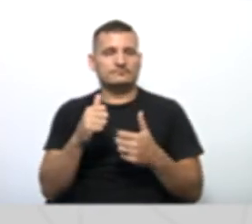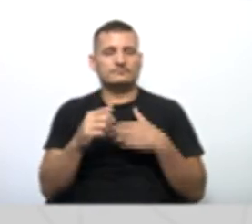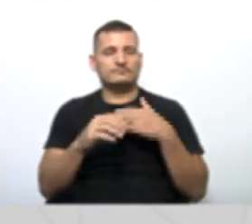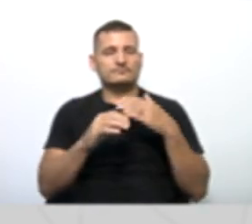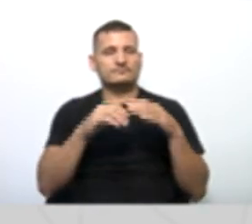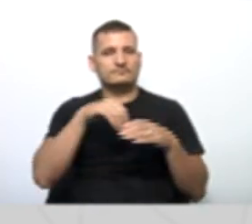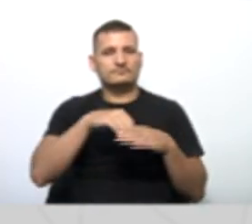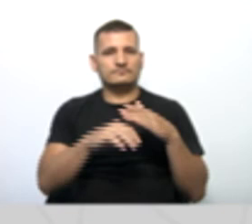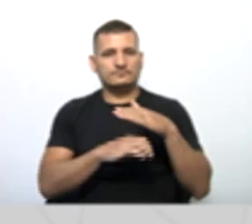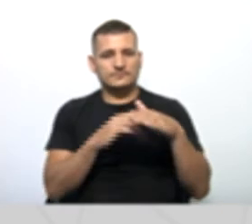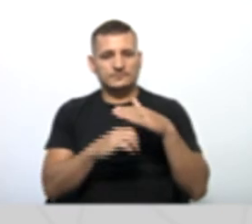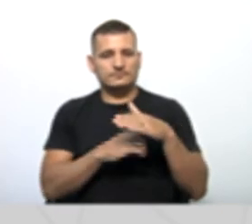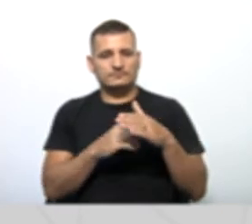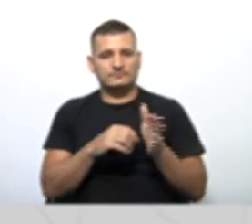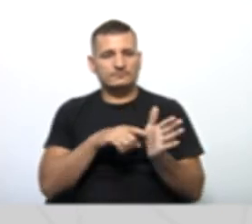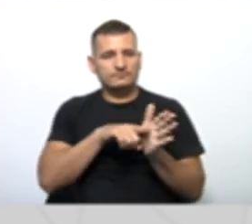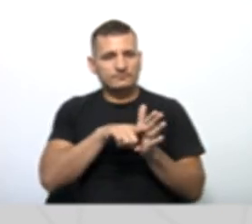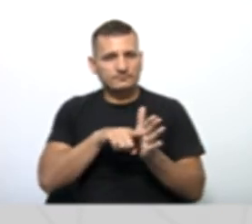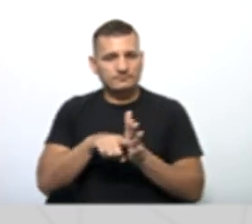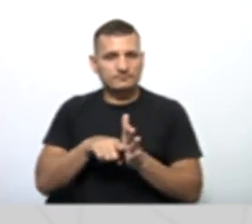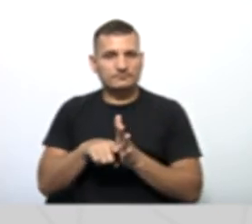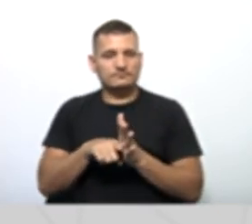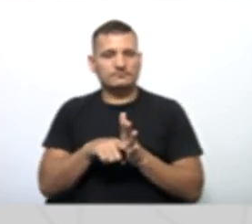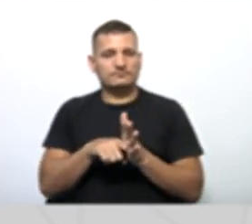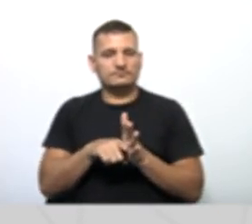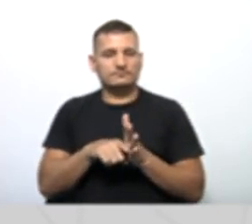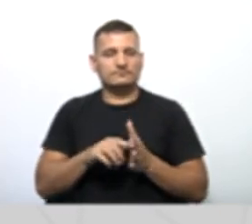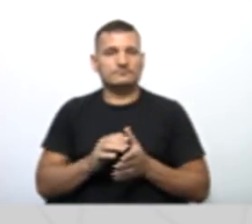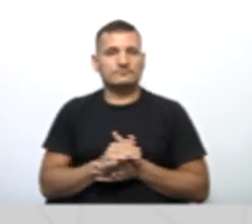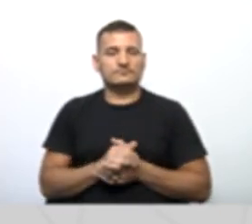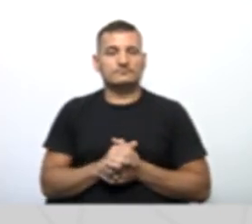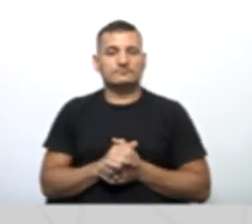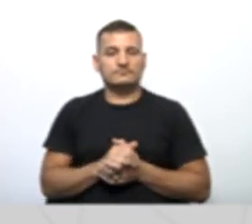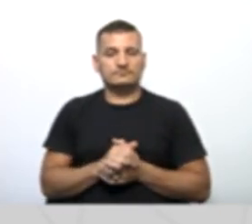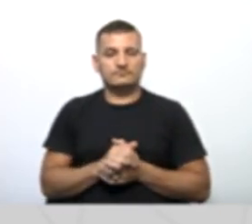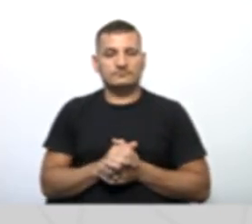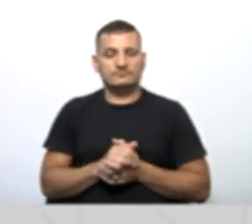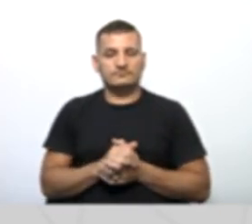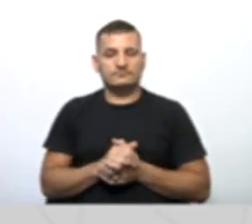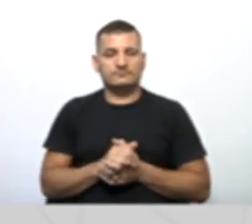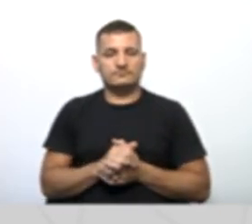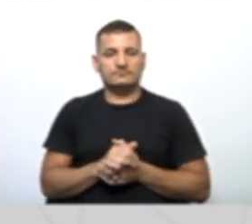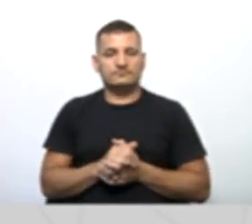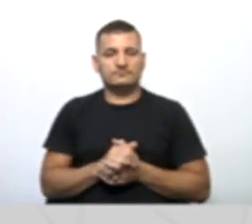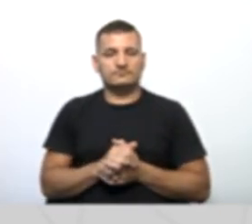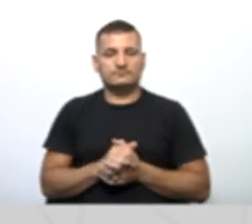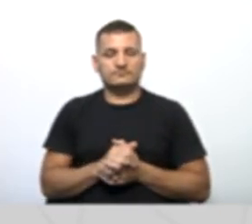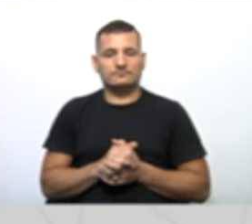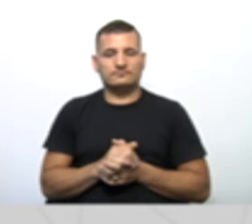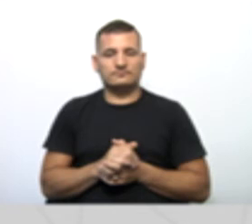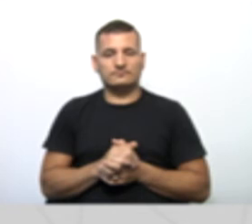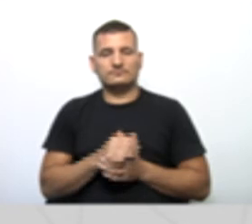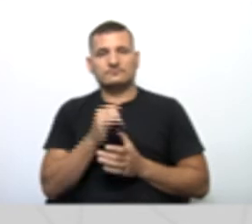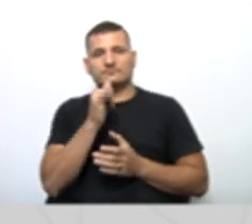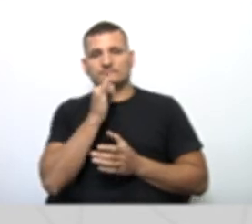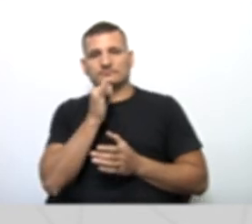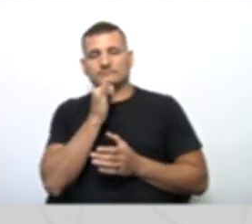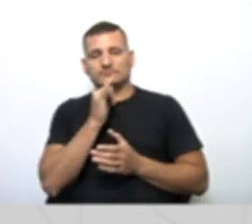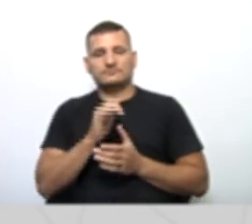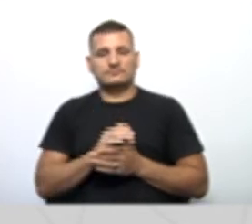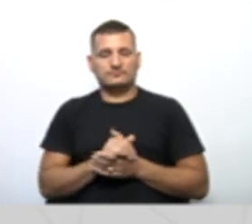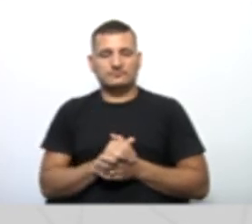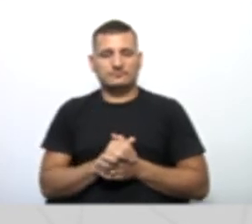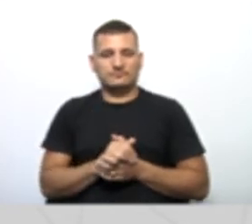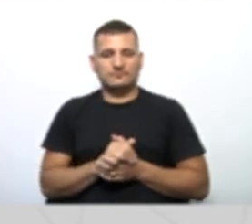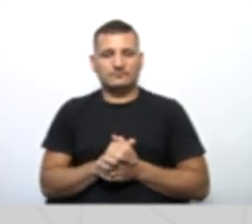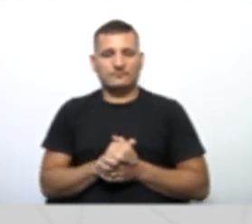organização, buscando evidências acerca de ações efetuadas. Então, Vou trazer um exemplo de algo que